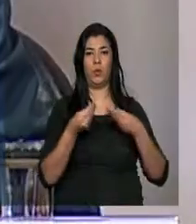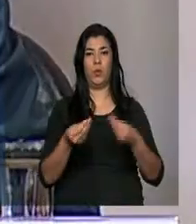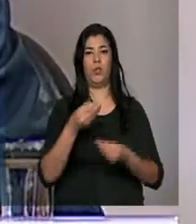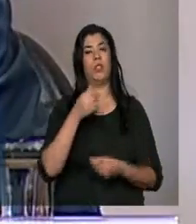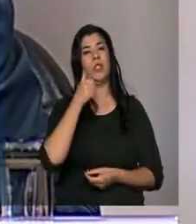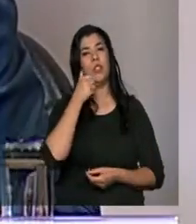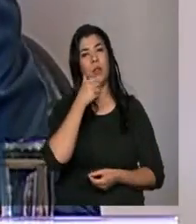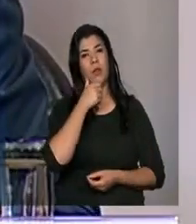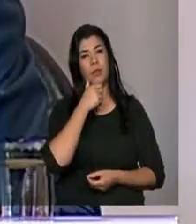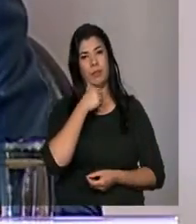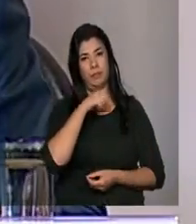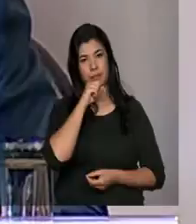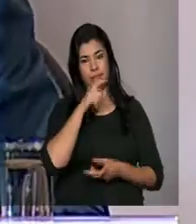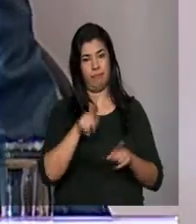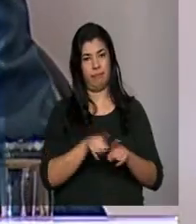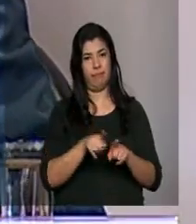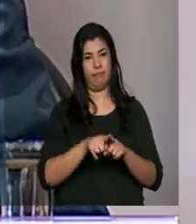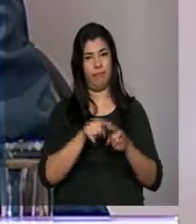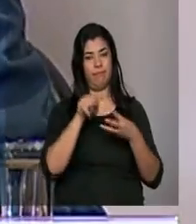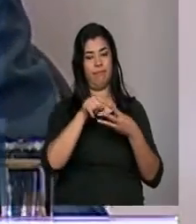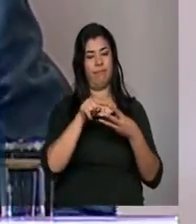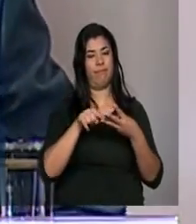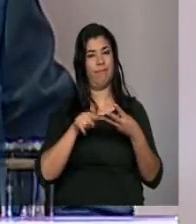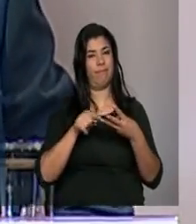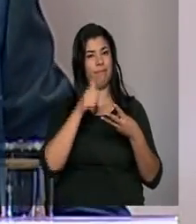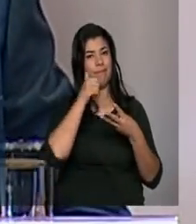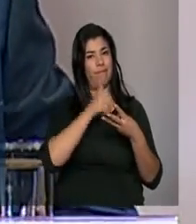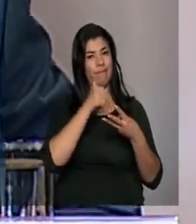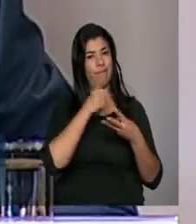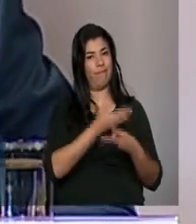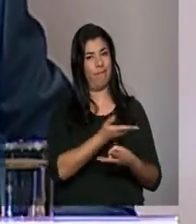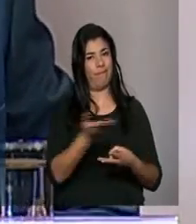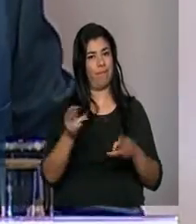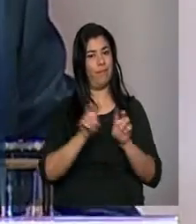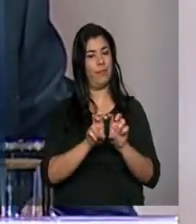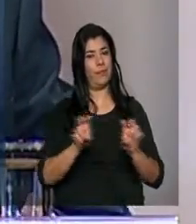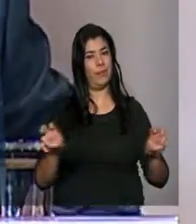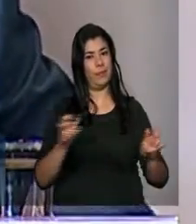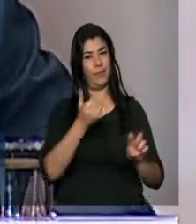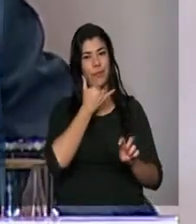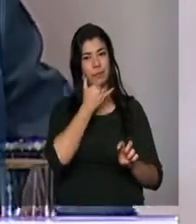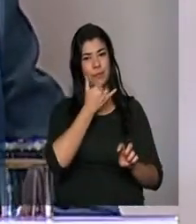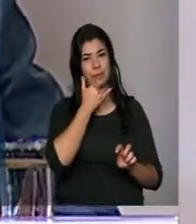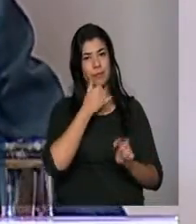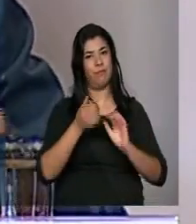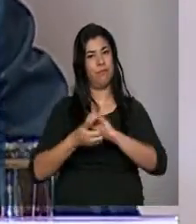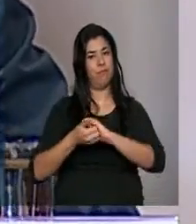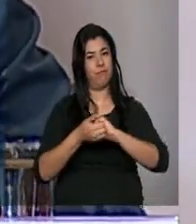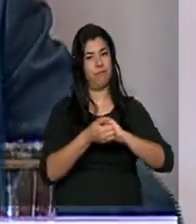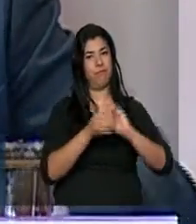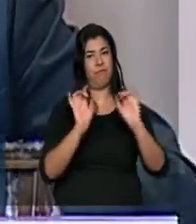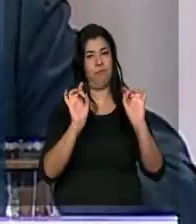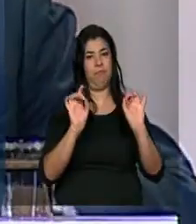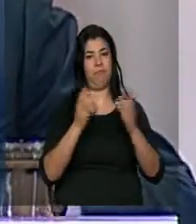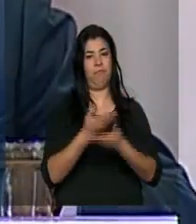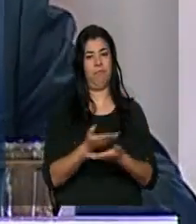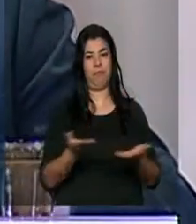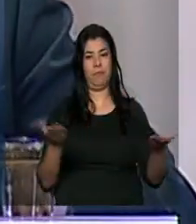vou mencionar as três, peço licença, porque são as três mulheres que estão na mesa.